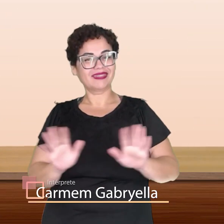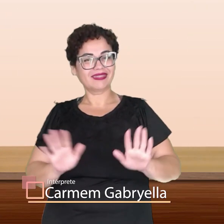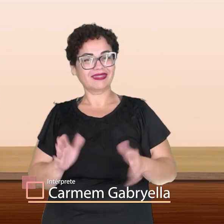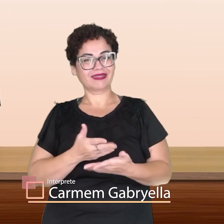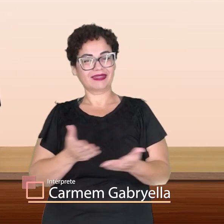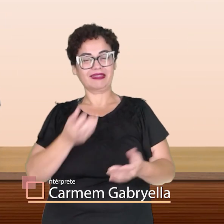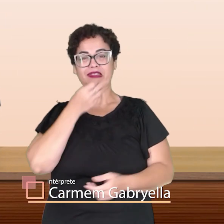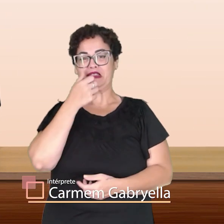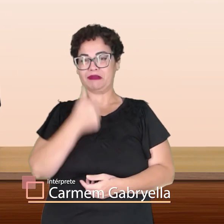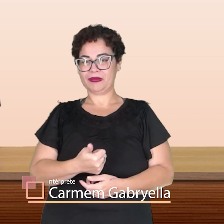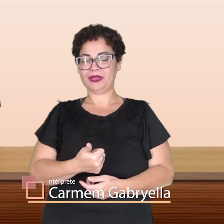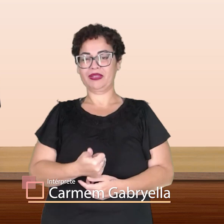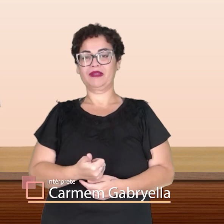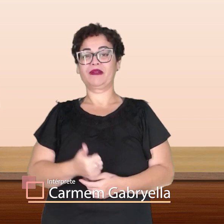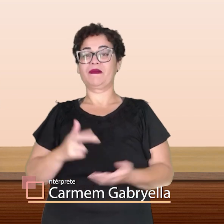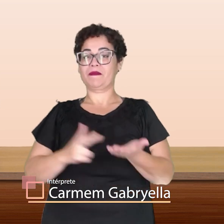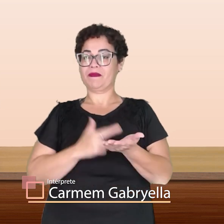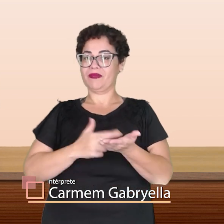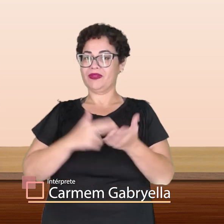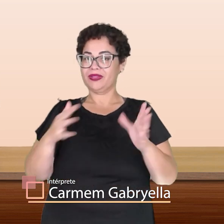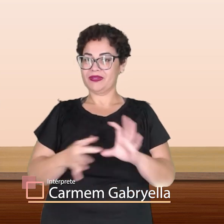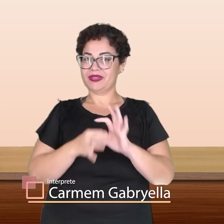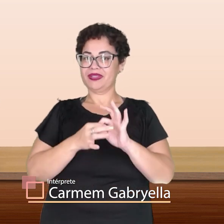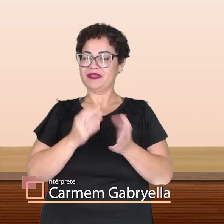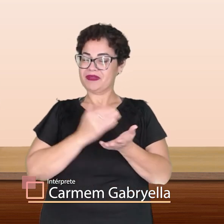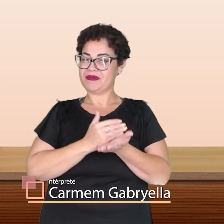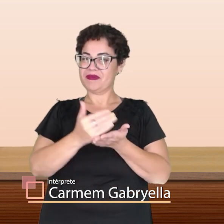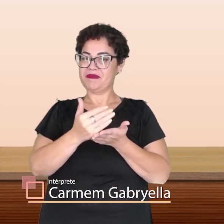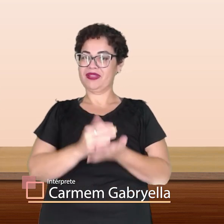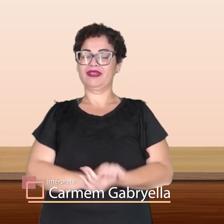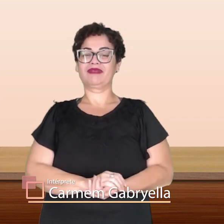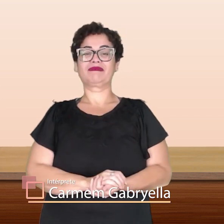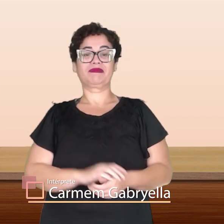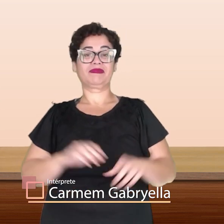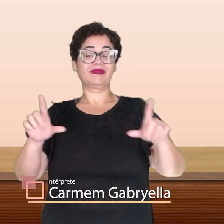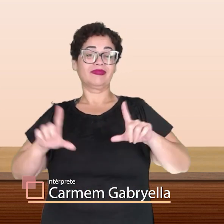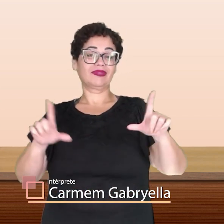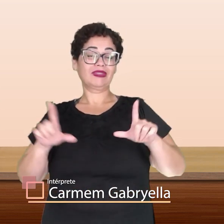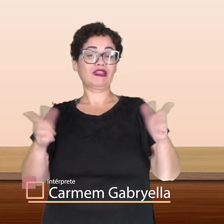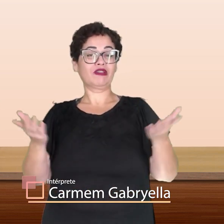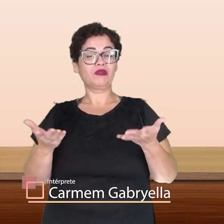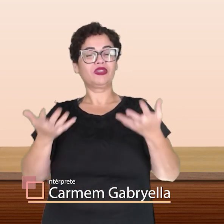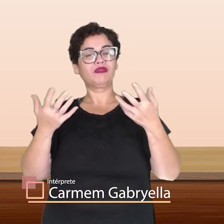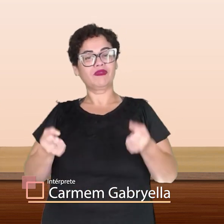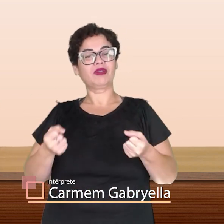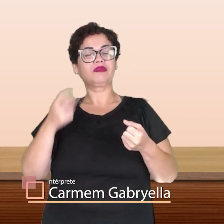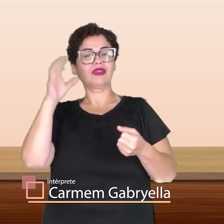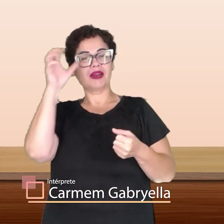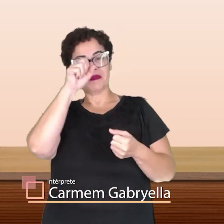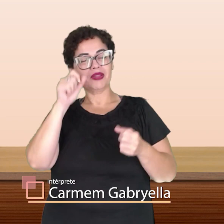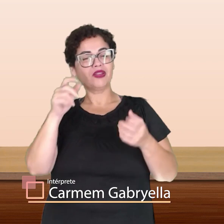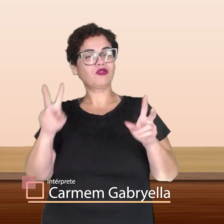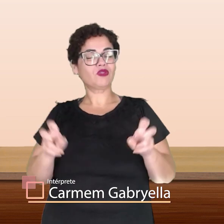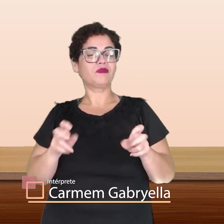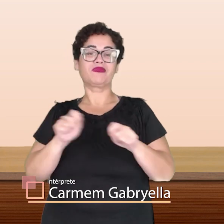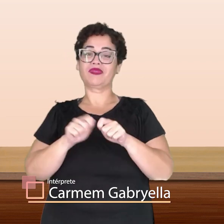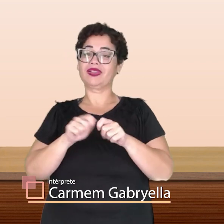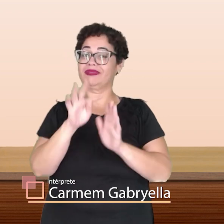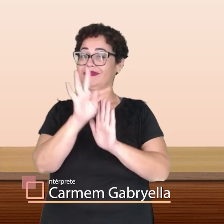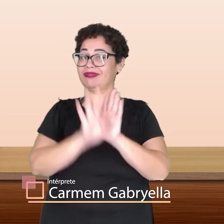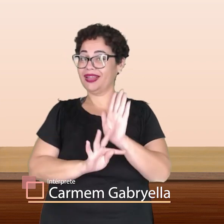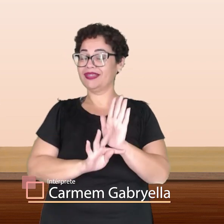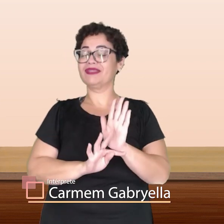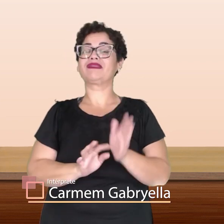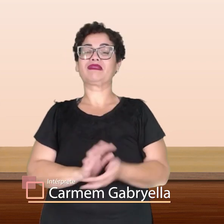pessoal, tudo bem com vocês? O Revista em Conexão está começando. No programa de hoje, vamos aprender sobre a produção de